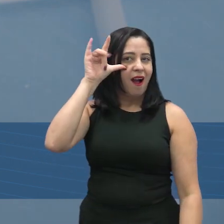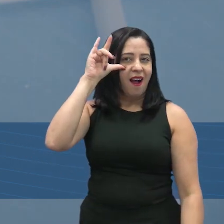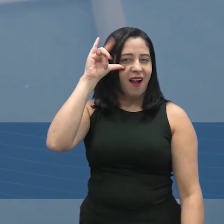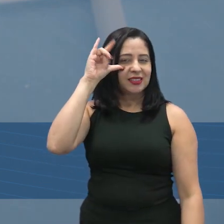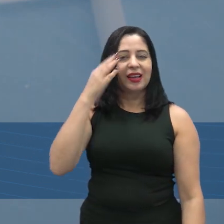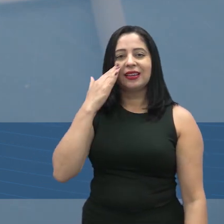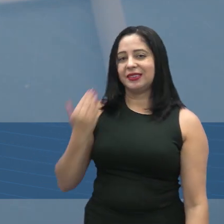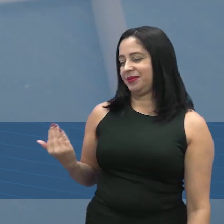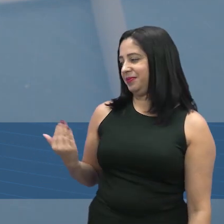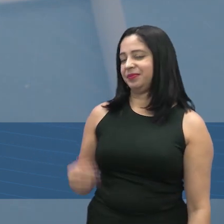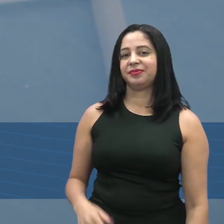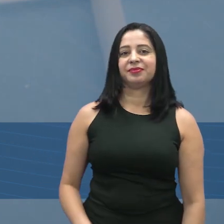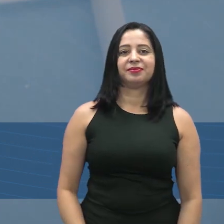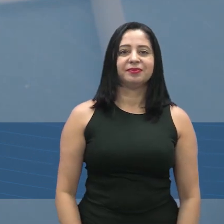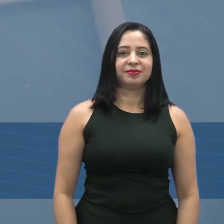nosso Instagram, que é o